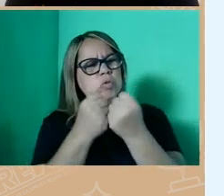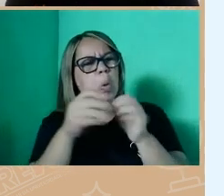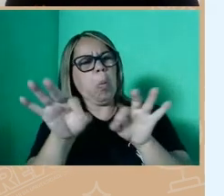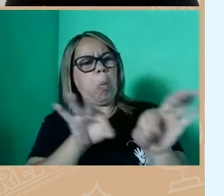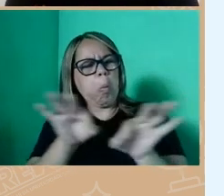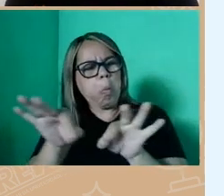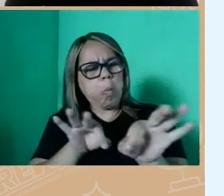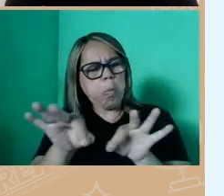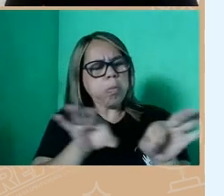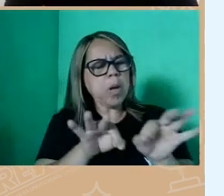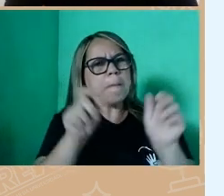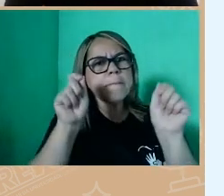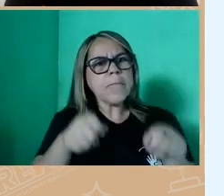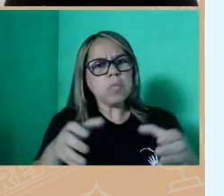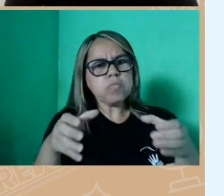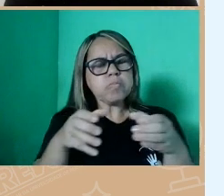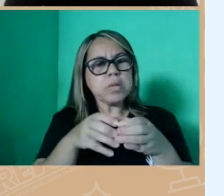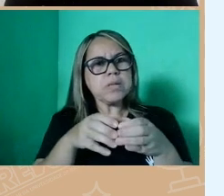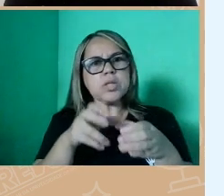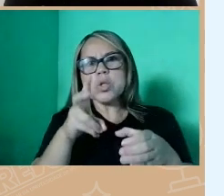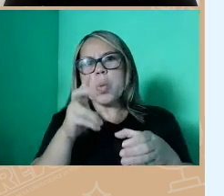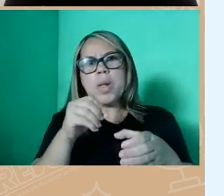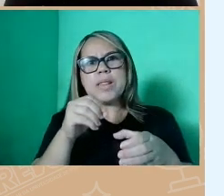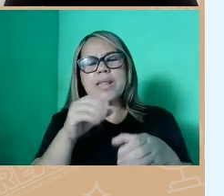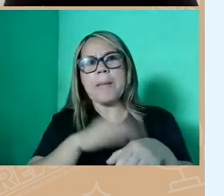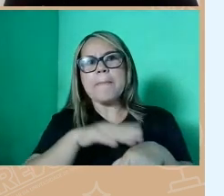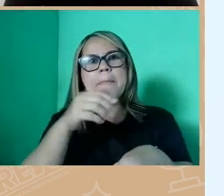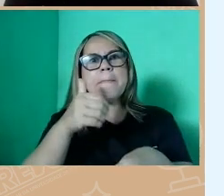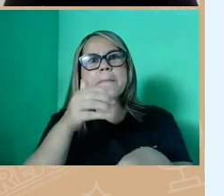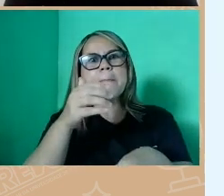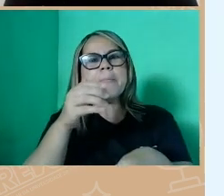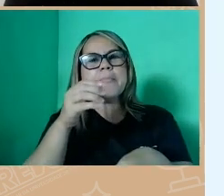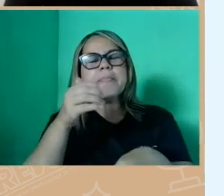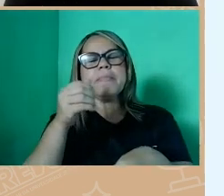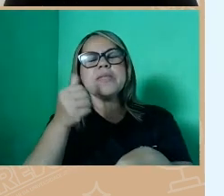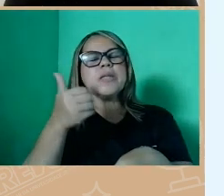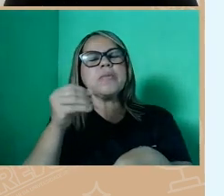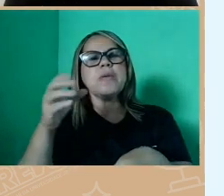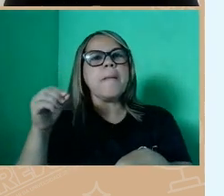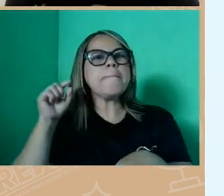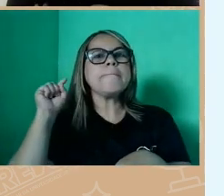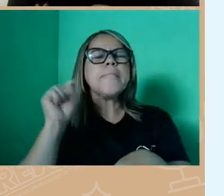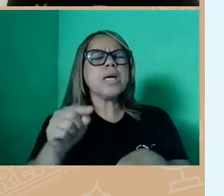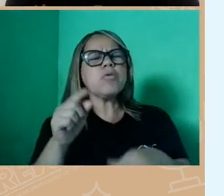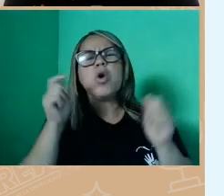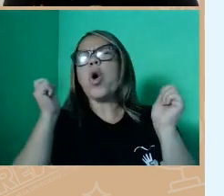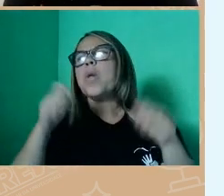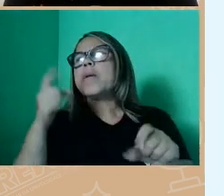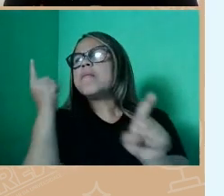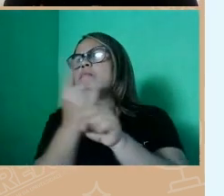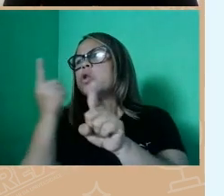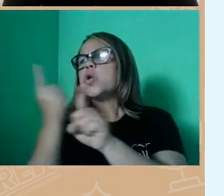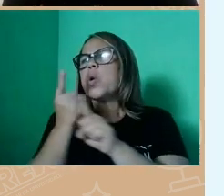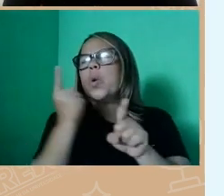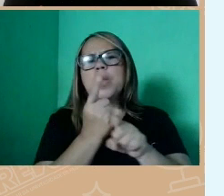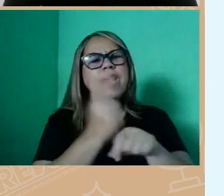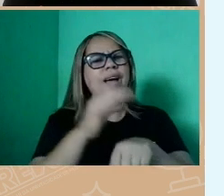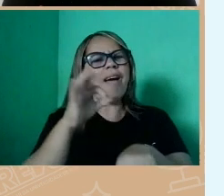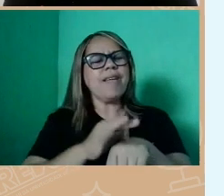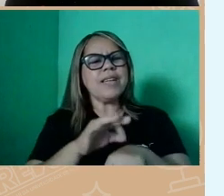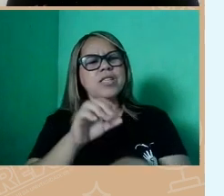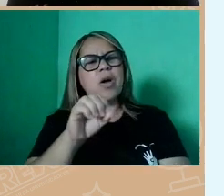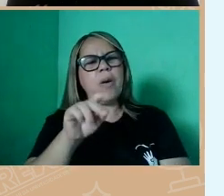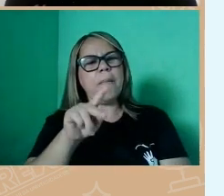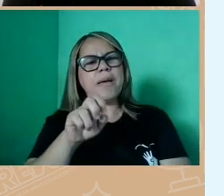que podem abrigar de 50 a 100 mil indivíduos e onde podemos encontrar as abelhas operárias, o zangão e a